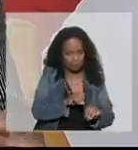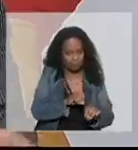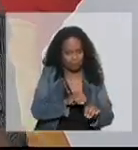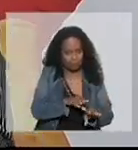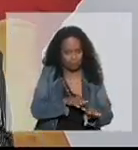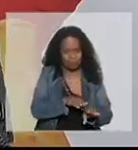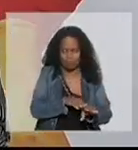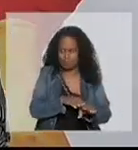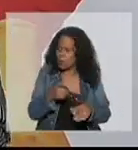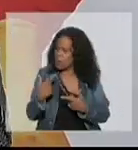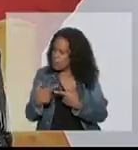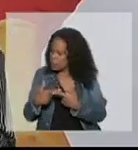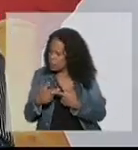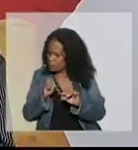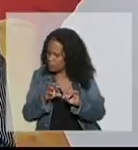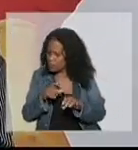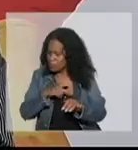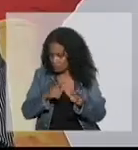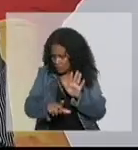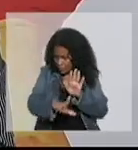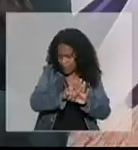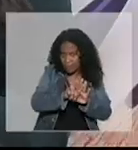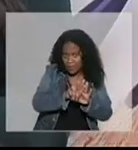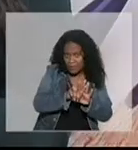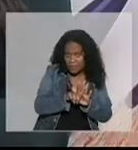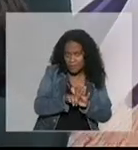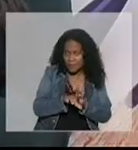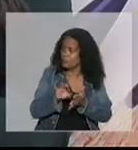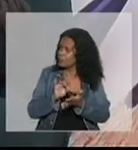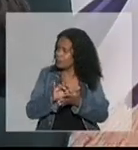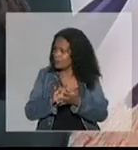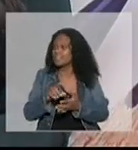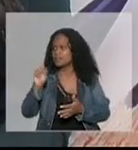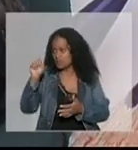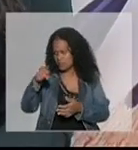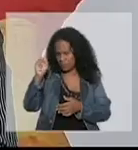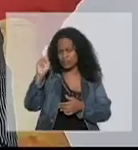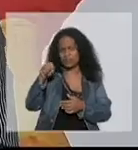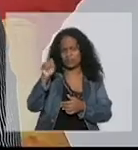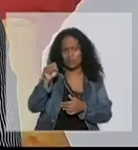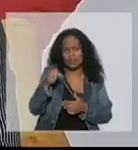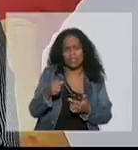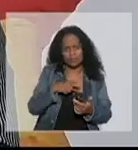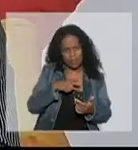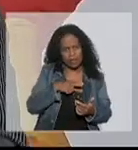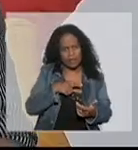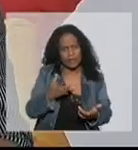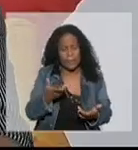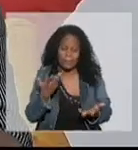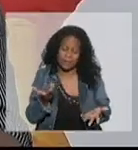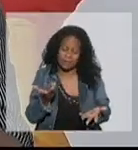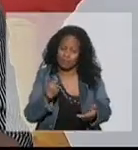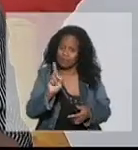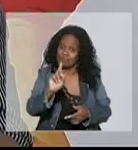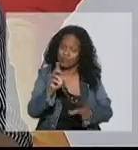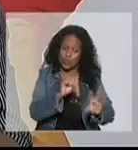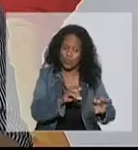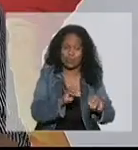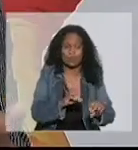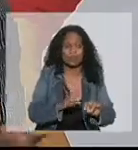entre a educação e a temática indígena. Porque o ensino ele é previsto em lei. Sim, com a Lei 11.645. E para ter uma